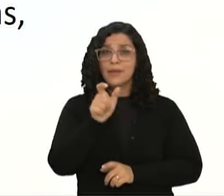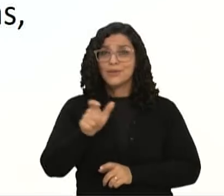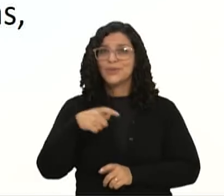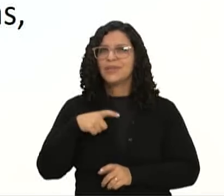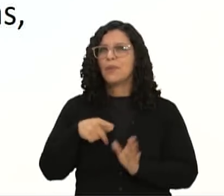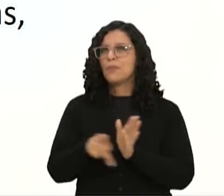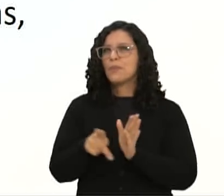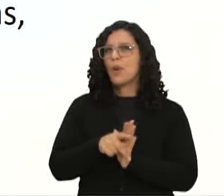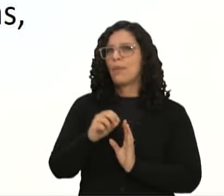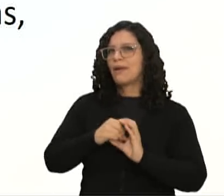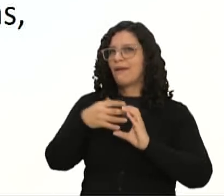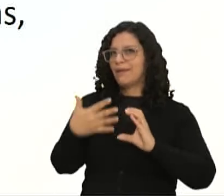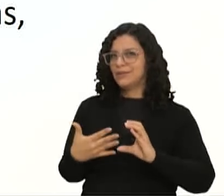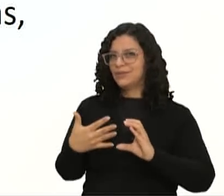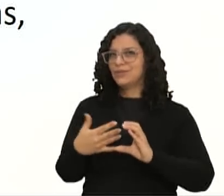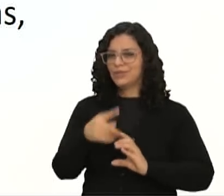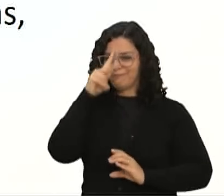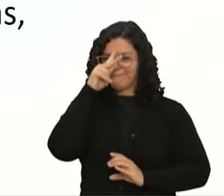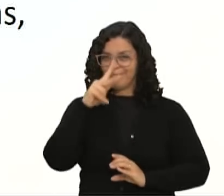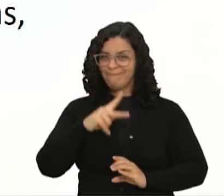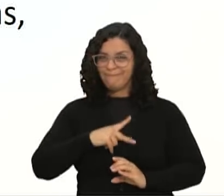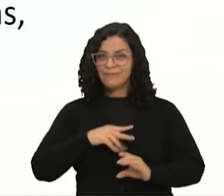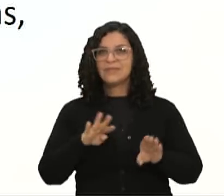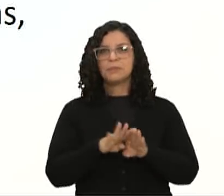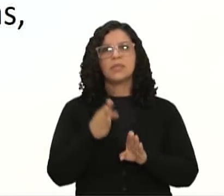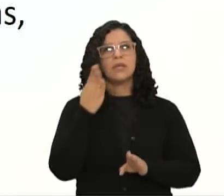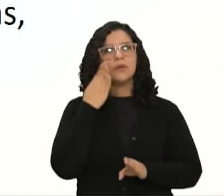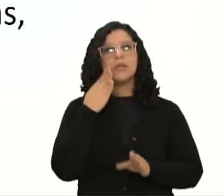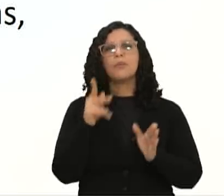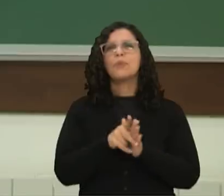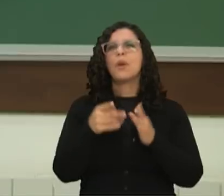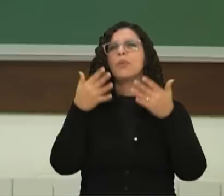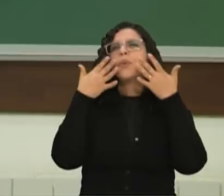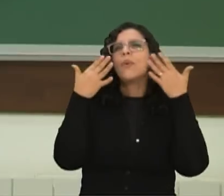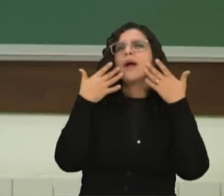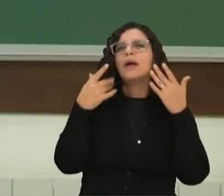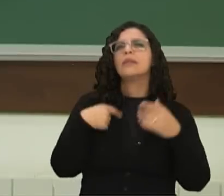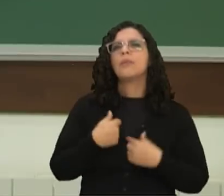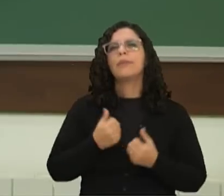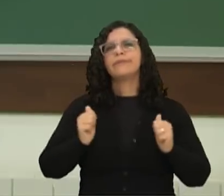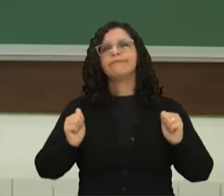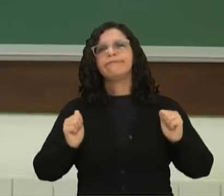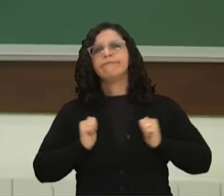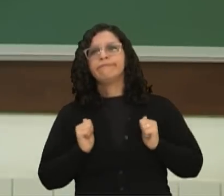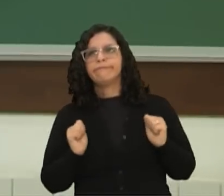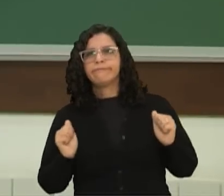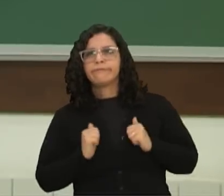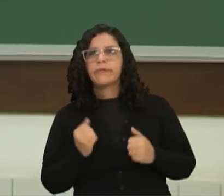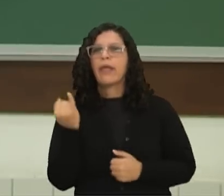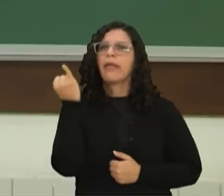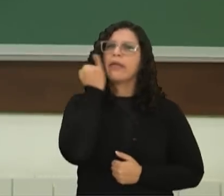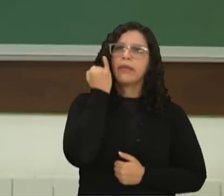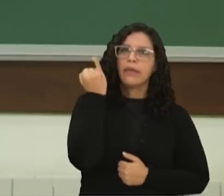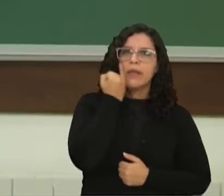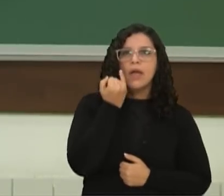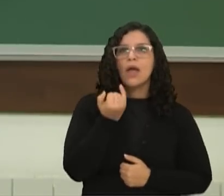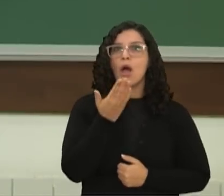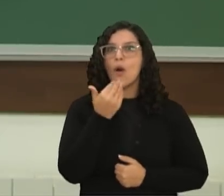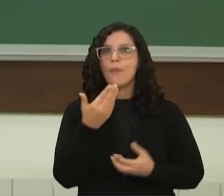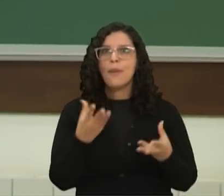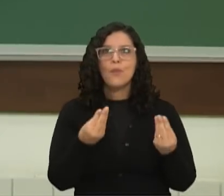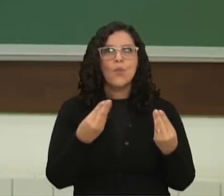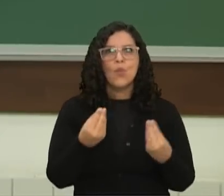têm as suas próprias características. Por exemplo, a gente já sabe que o Garfield é um gato folgado, preguiçoso, que gosta de